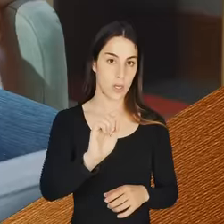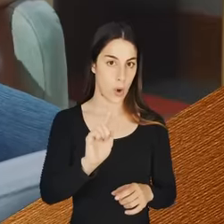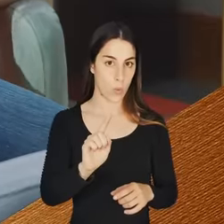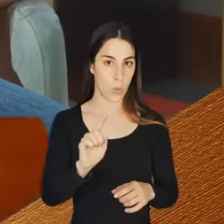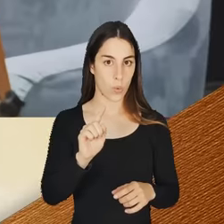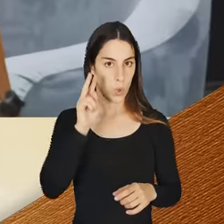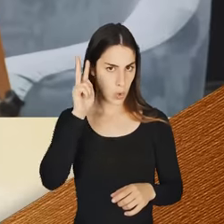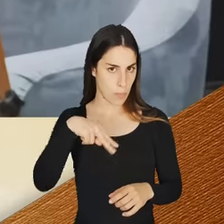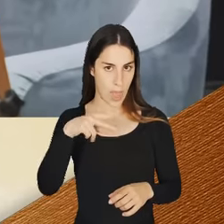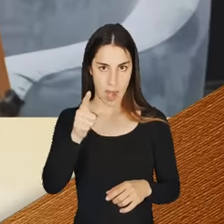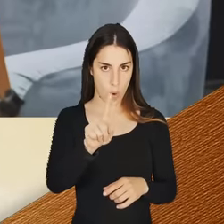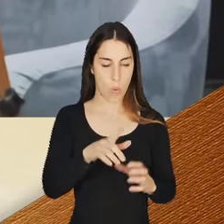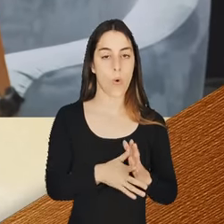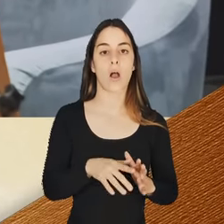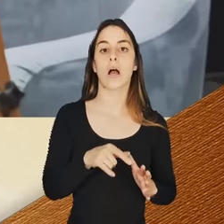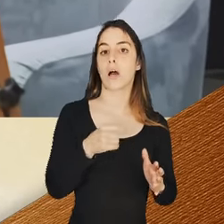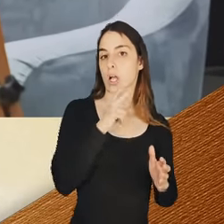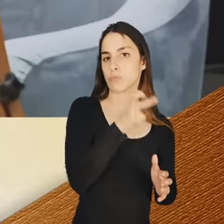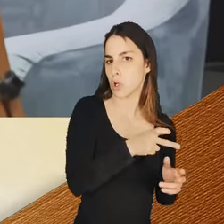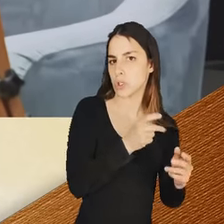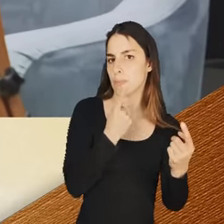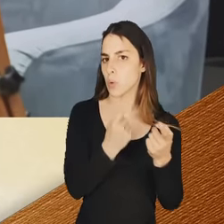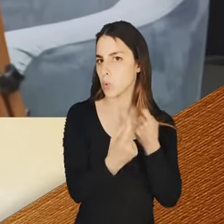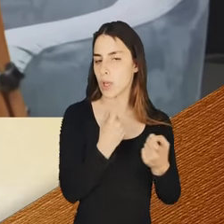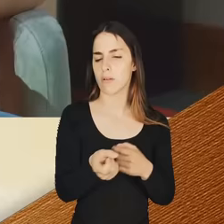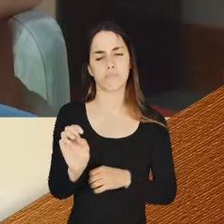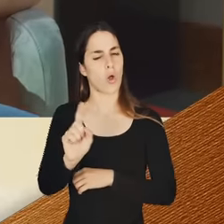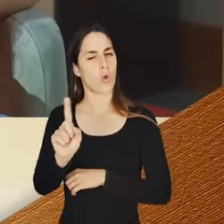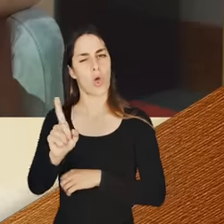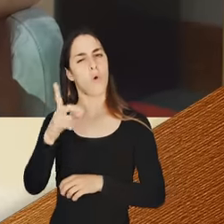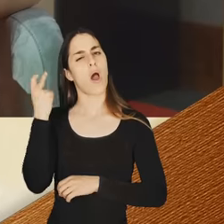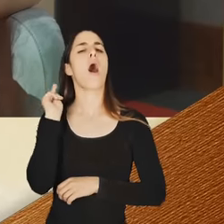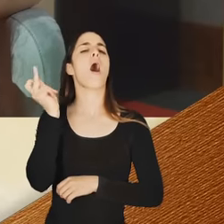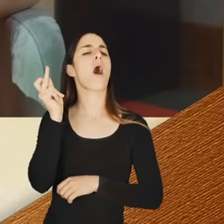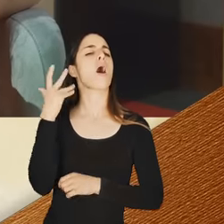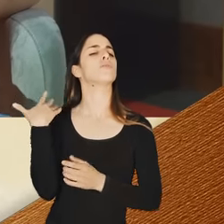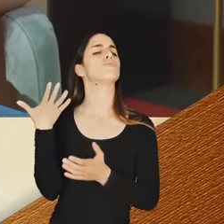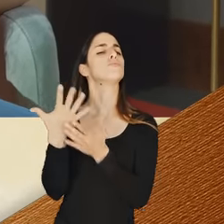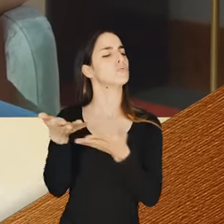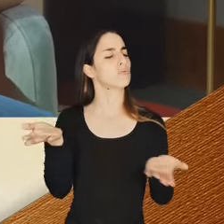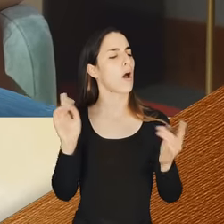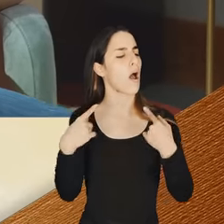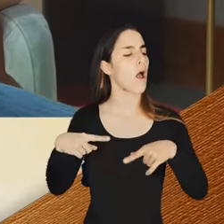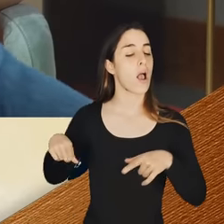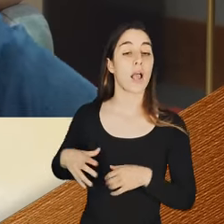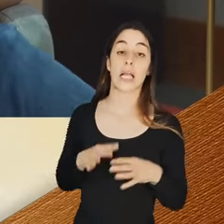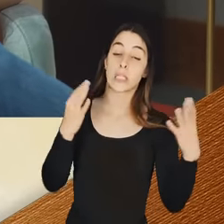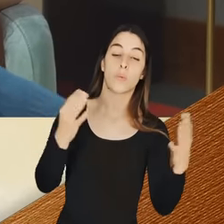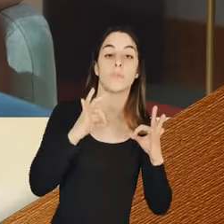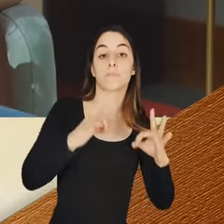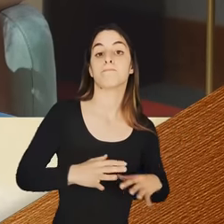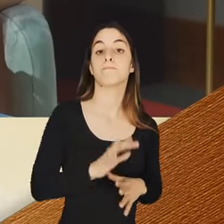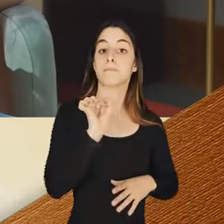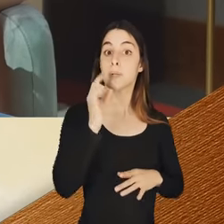pintar. Sim. Oh, Vítor, por amor de Deus, já são muitos anos a fazer pintura. Eduardo, nem de propósito, exatamente a primeira pergunta que eu lhe queria fazer.